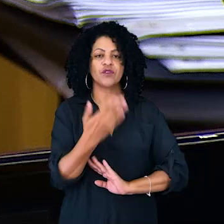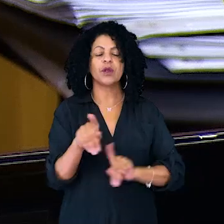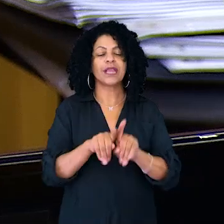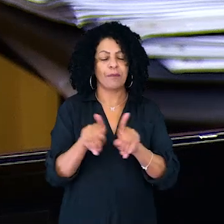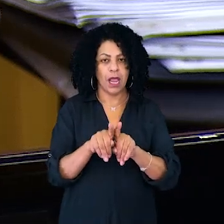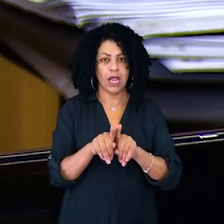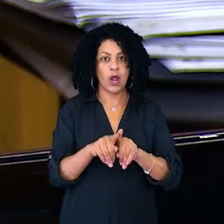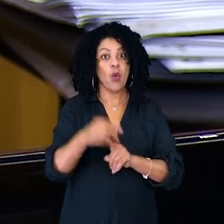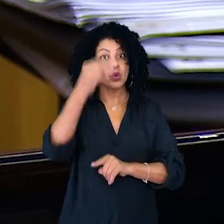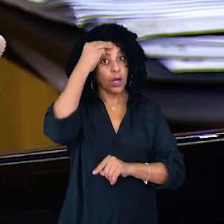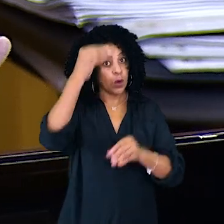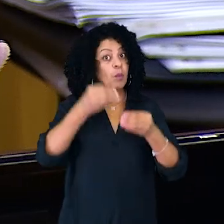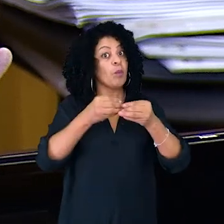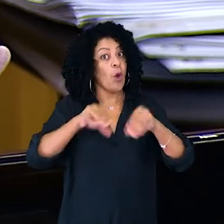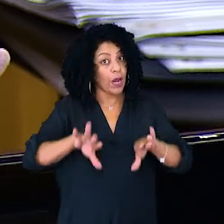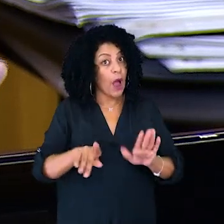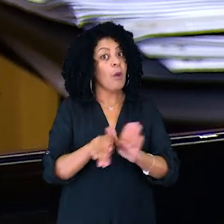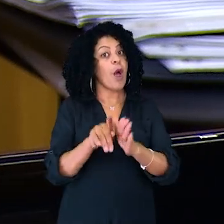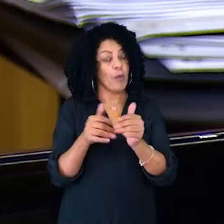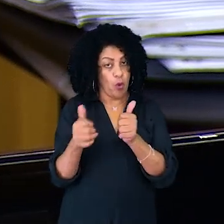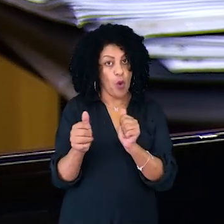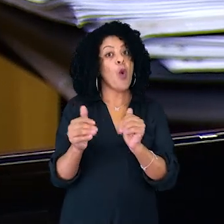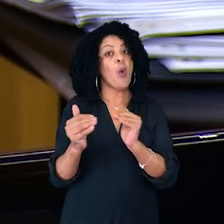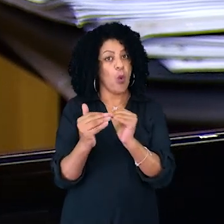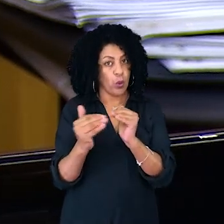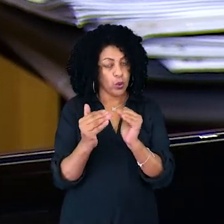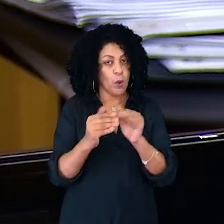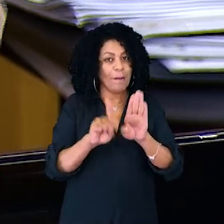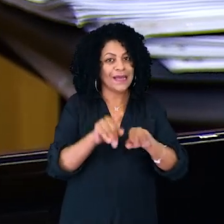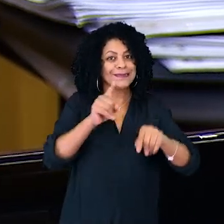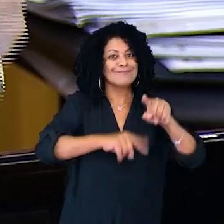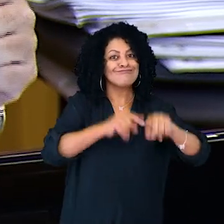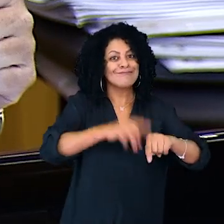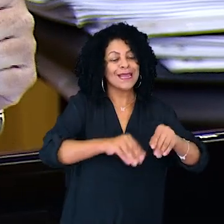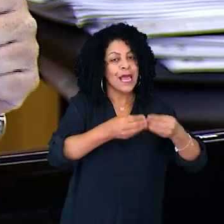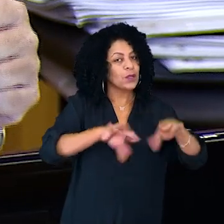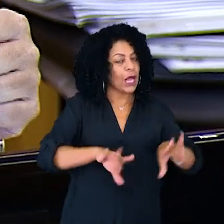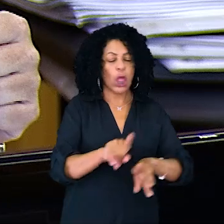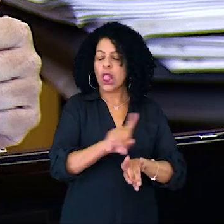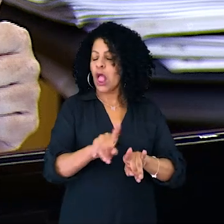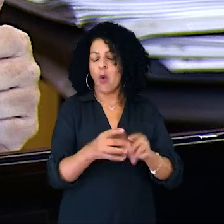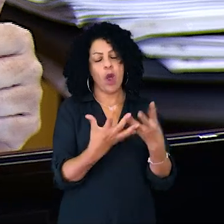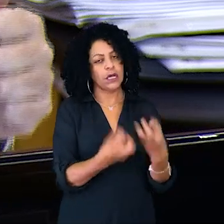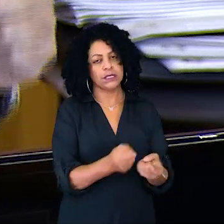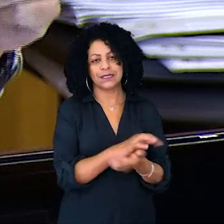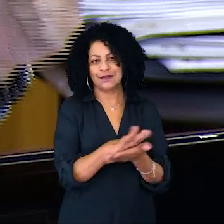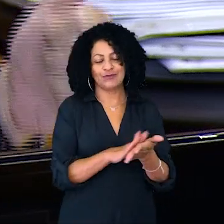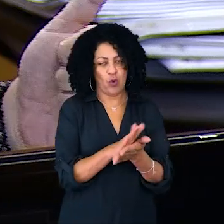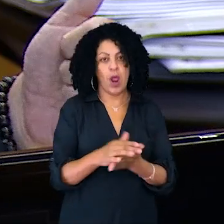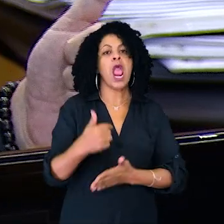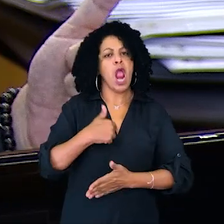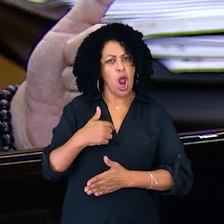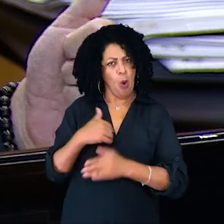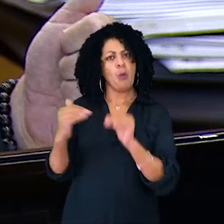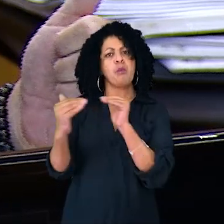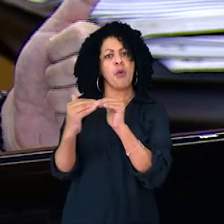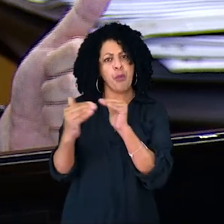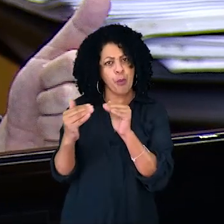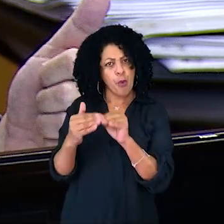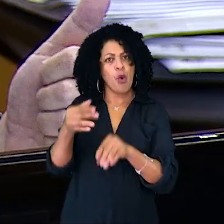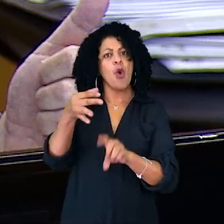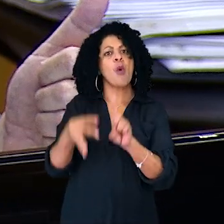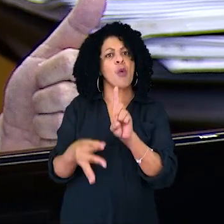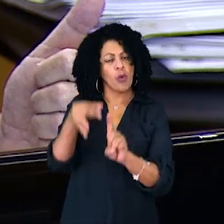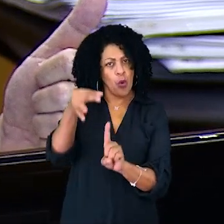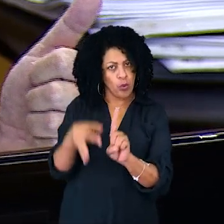concordou com o dano moral, mas discordou em relação ao dano material. Concordo com o relator, concordo com o